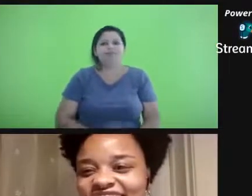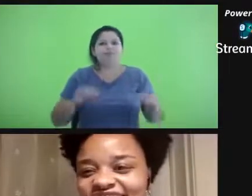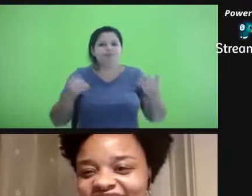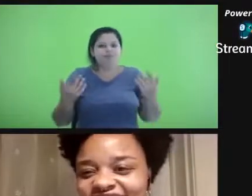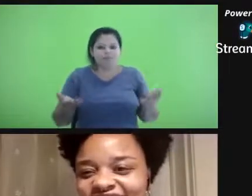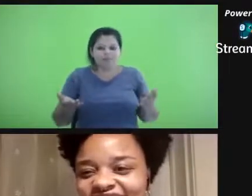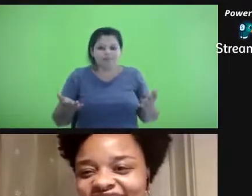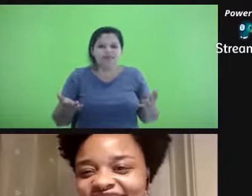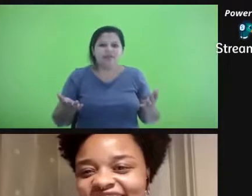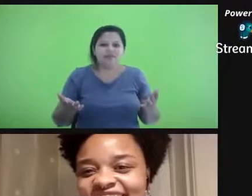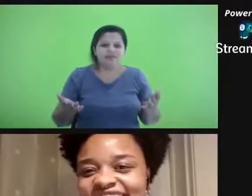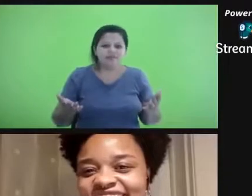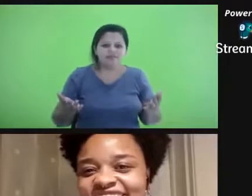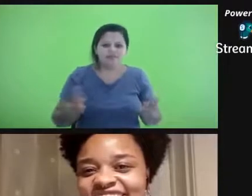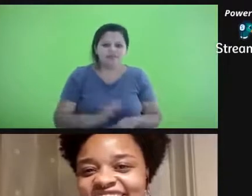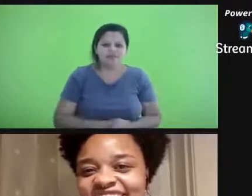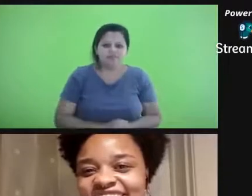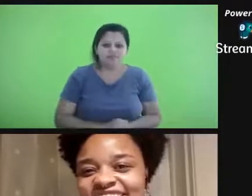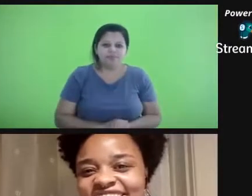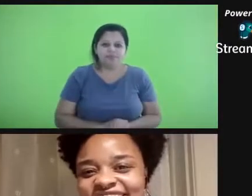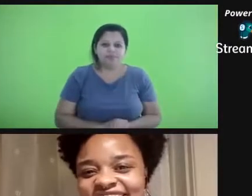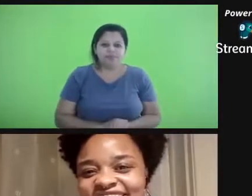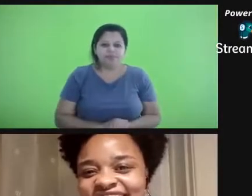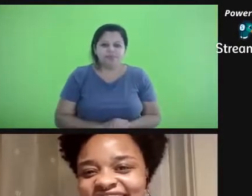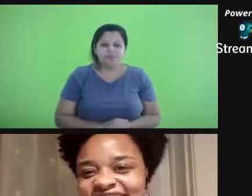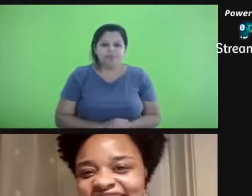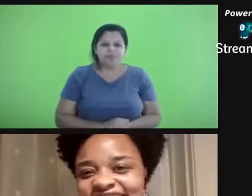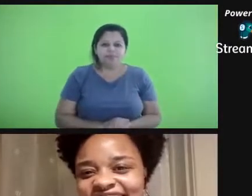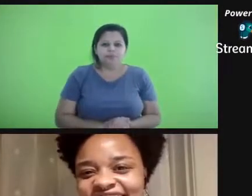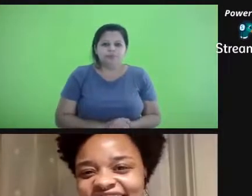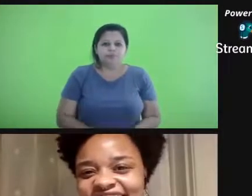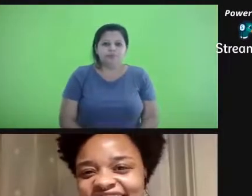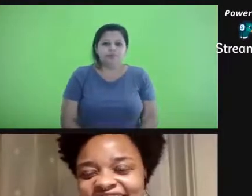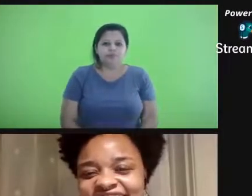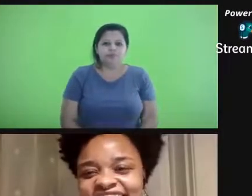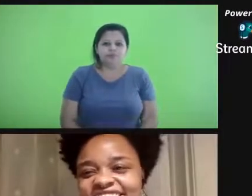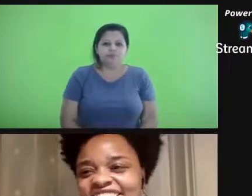E depois disso tudo, Emily.